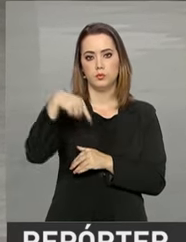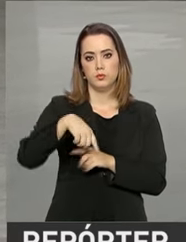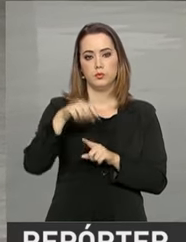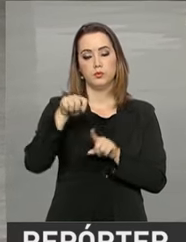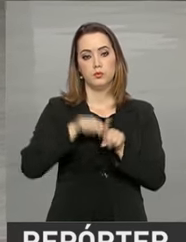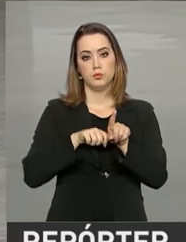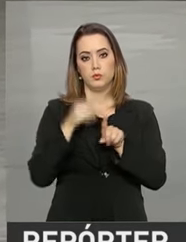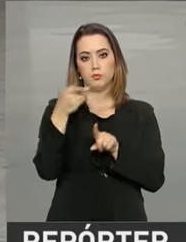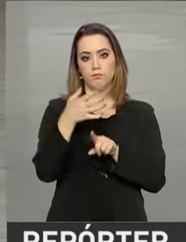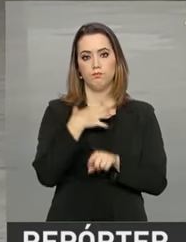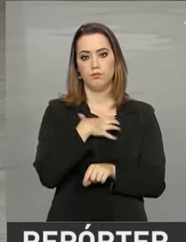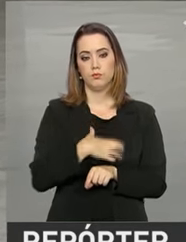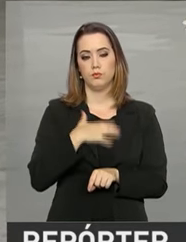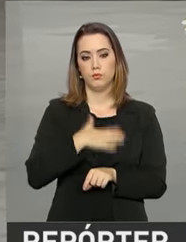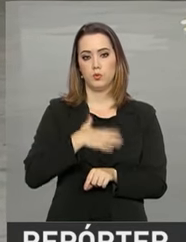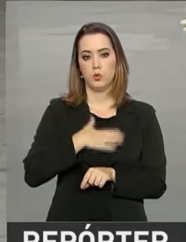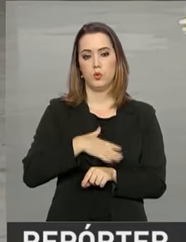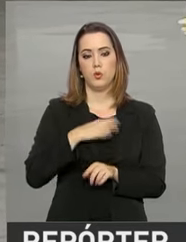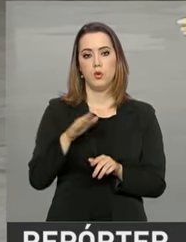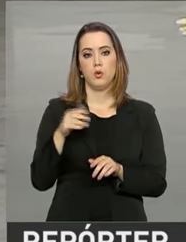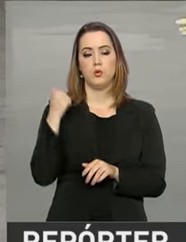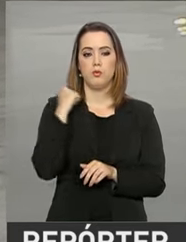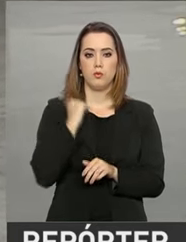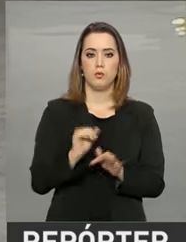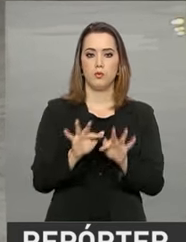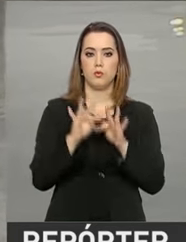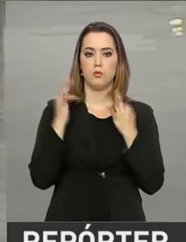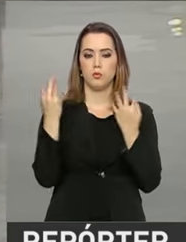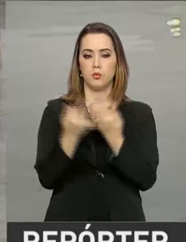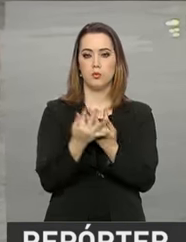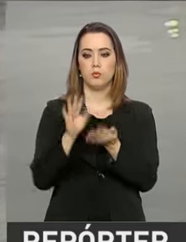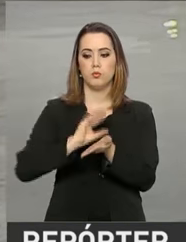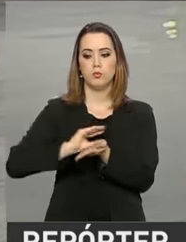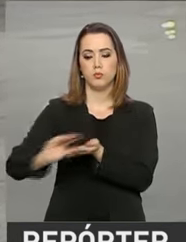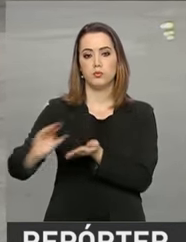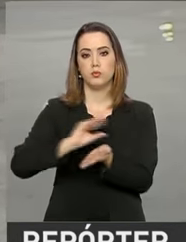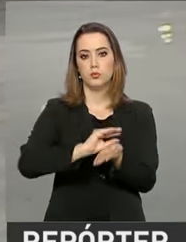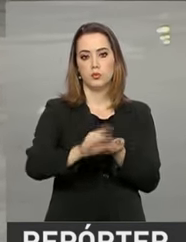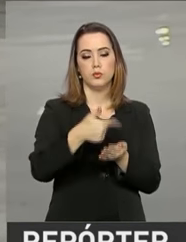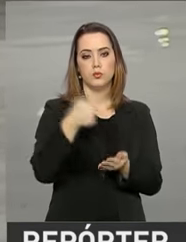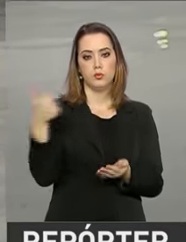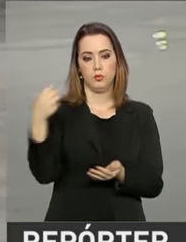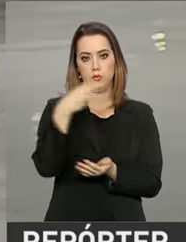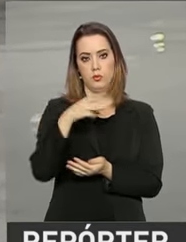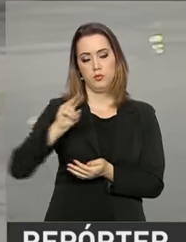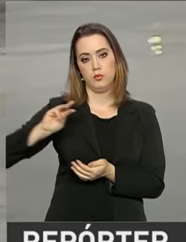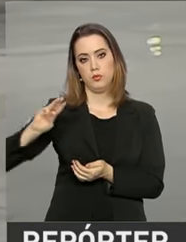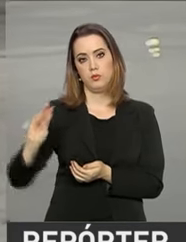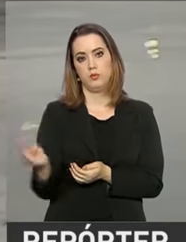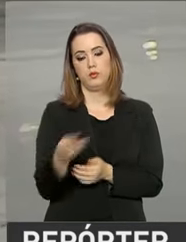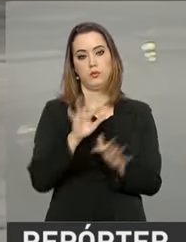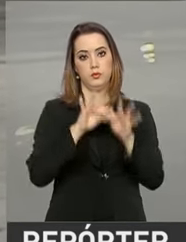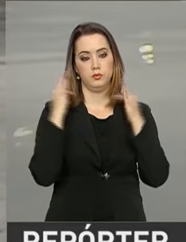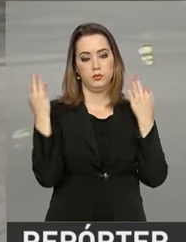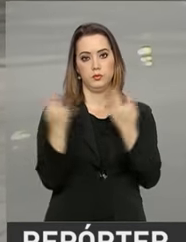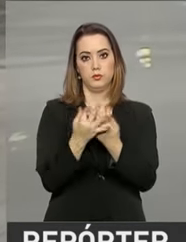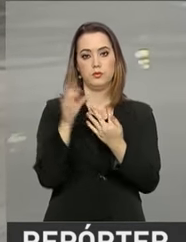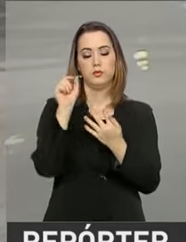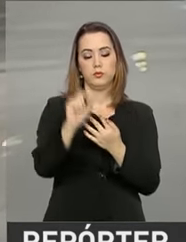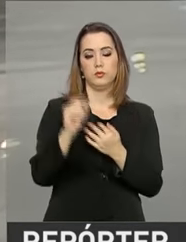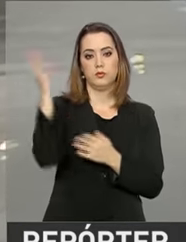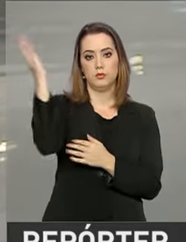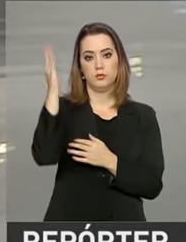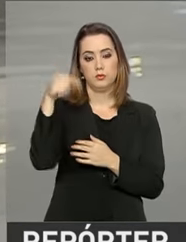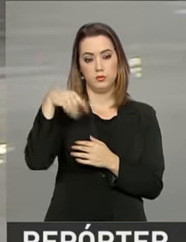mês em agosto bolsa família está complementando a renda de 13. 800.000 famílias no país é o